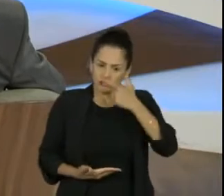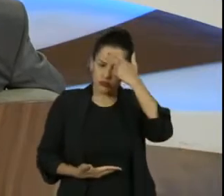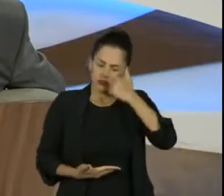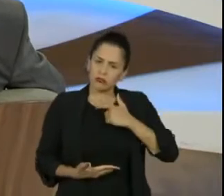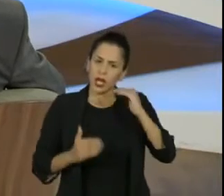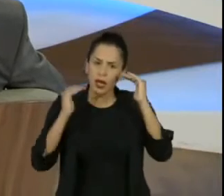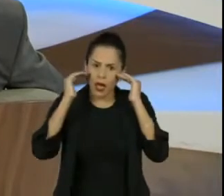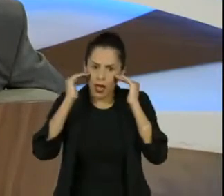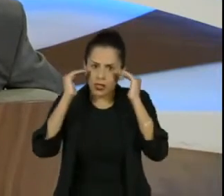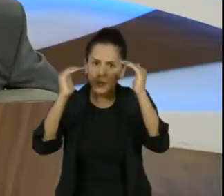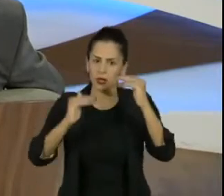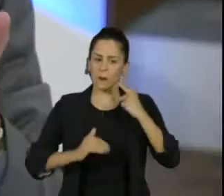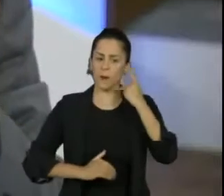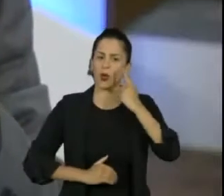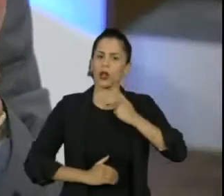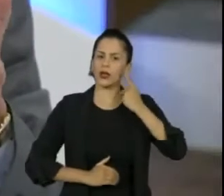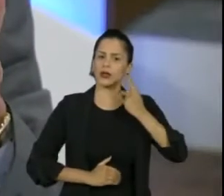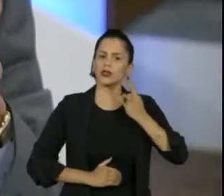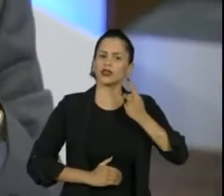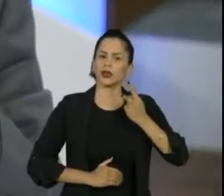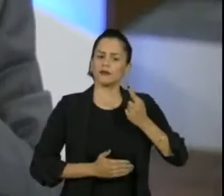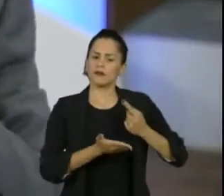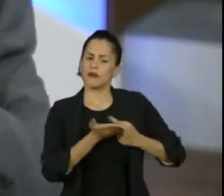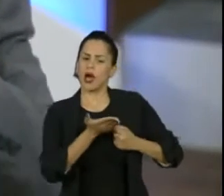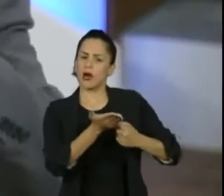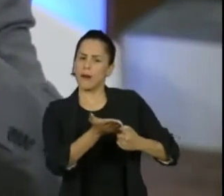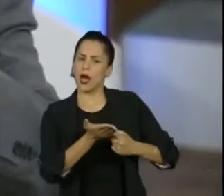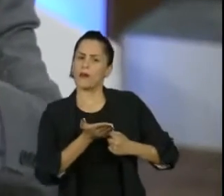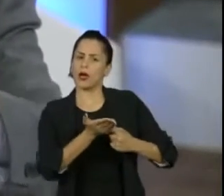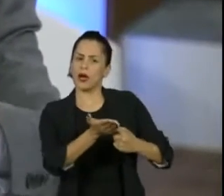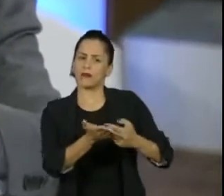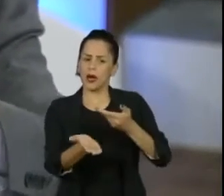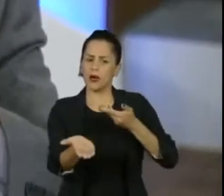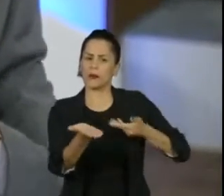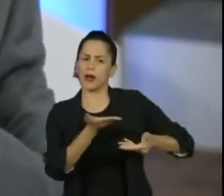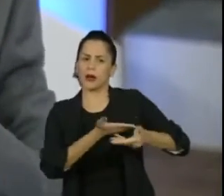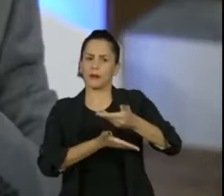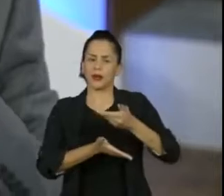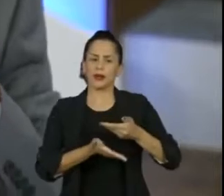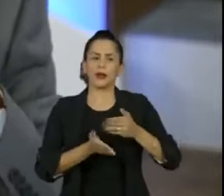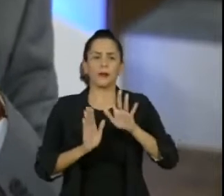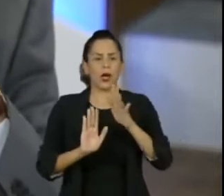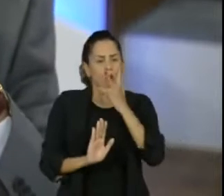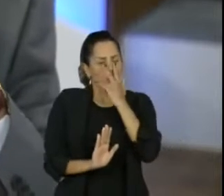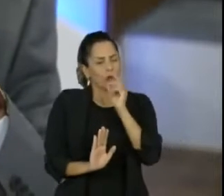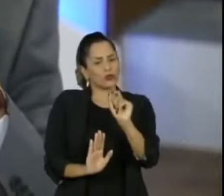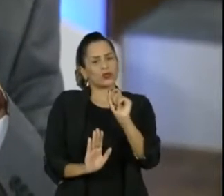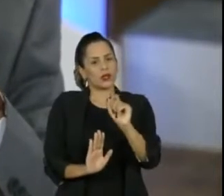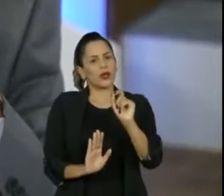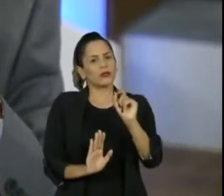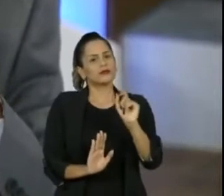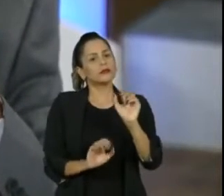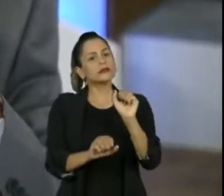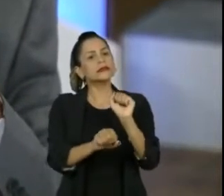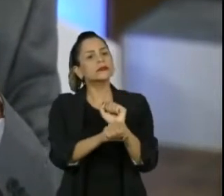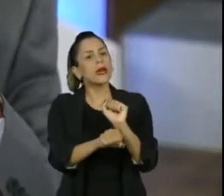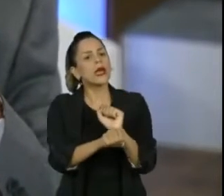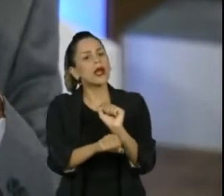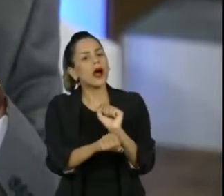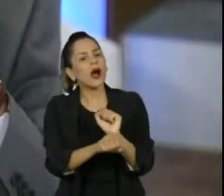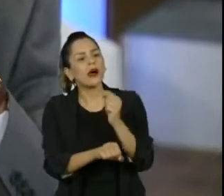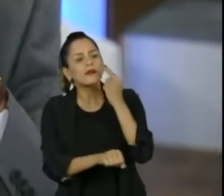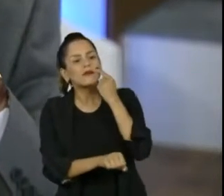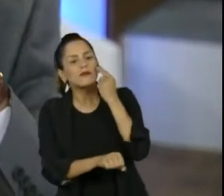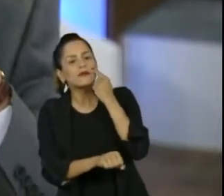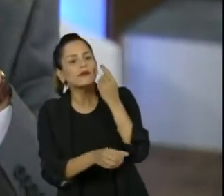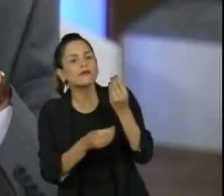política. Então, eu acho que nós temos que esperar 2022, né? Porque